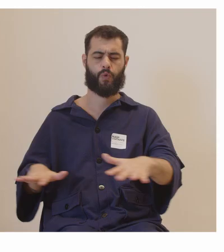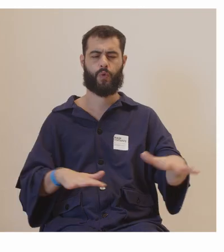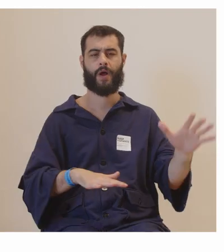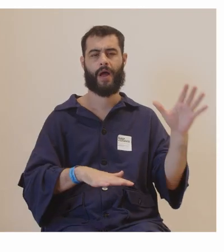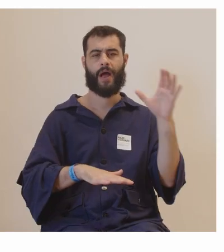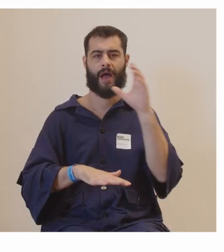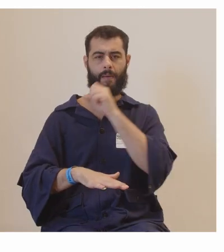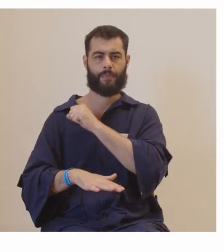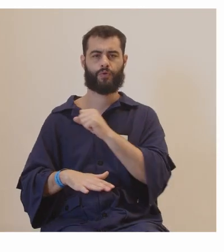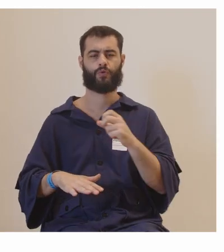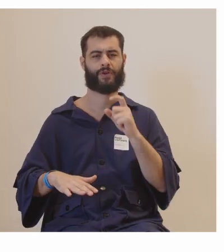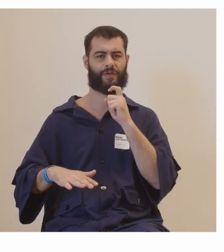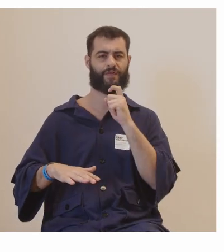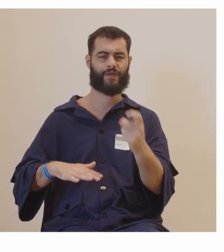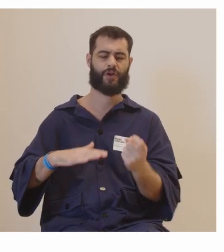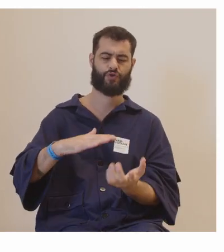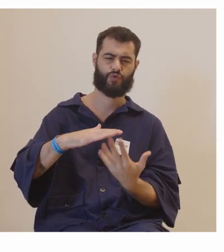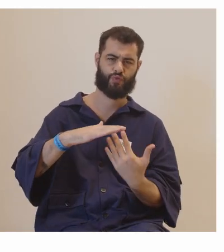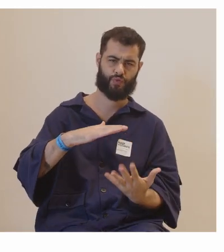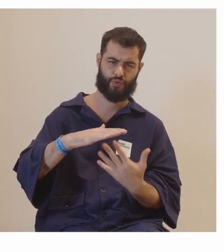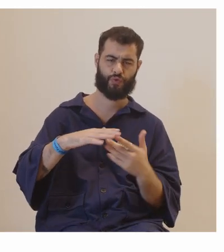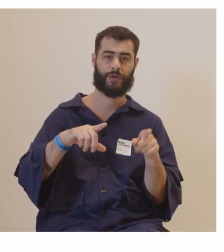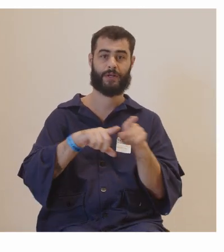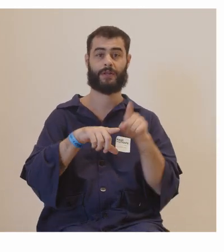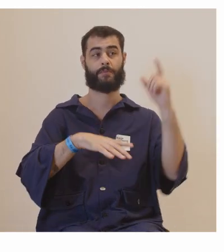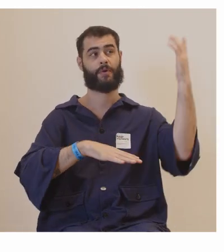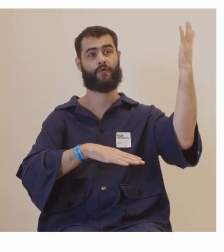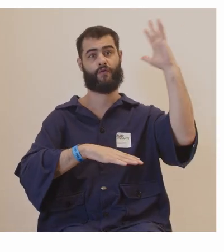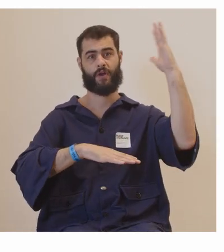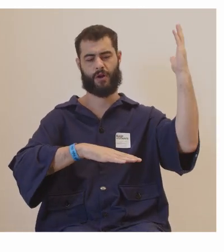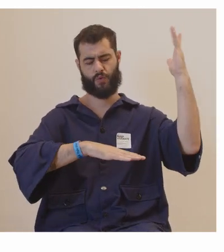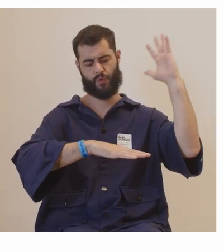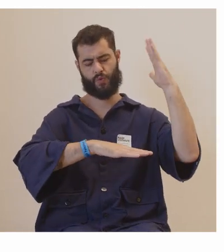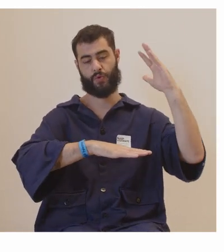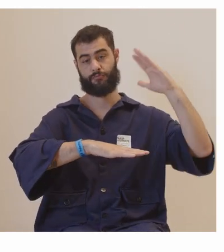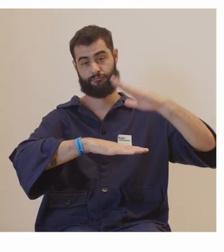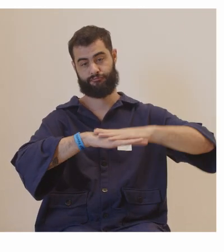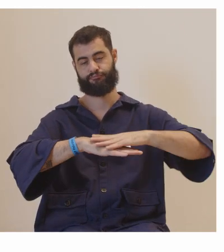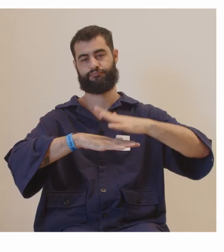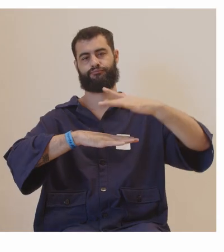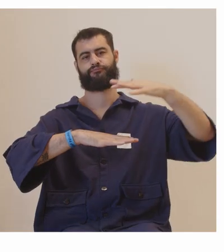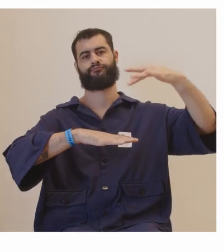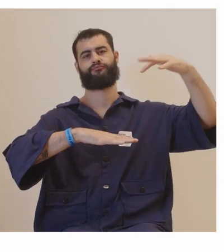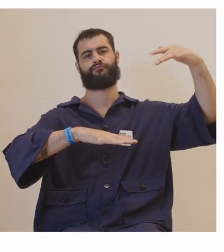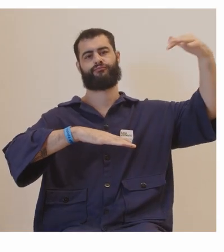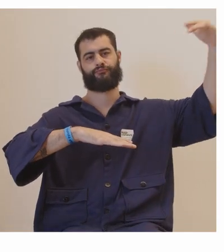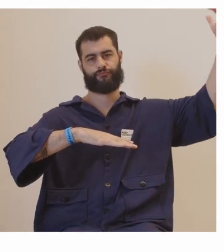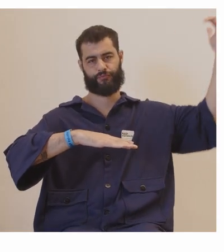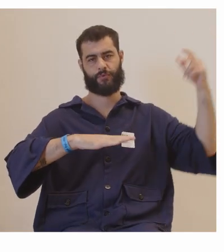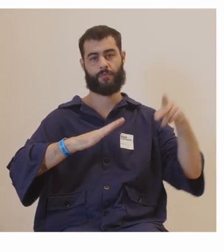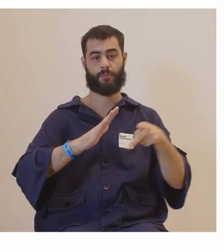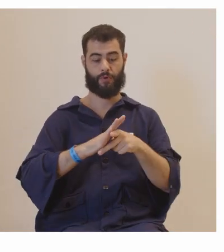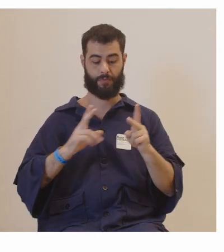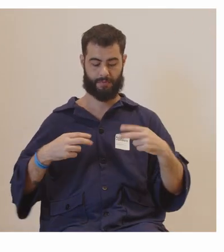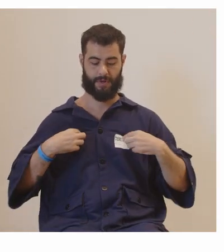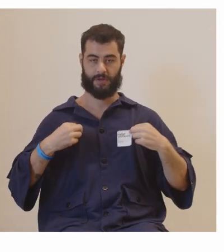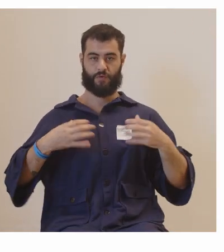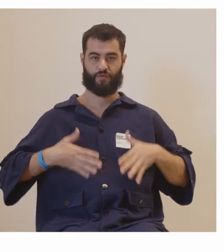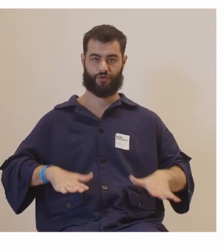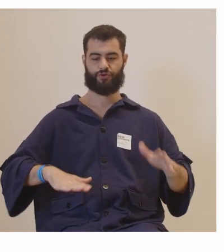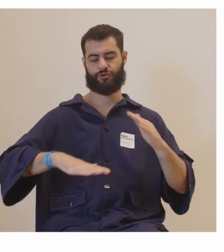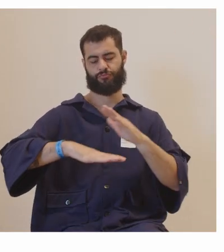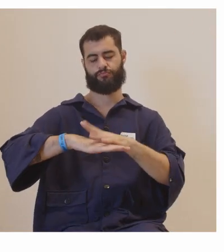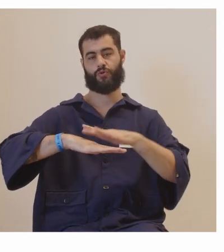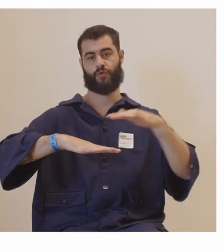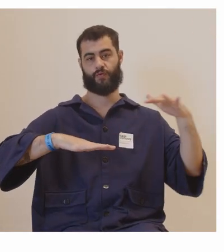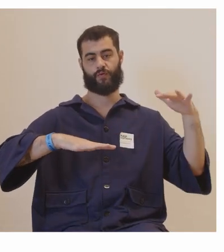de sol e os verdes moventes das folhas refletidas, os reflexos malvas e rosas dos vestidos. Mas o drama não está